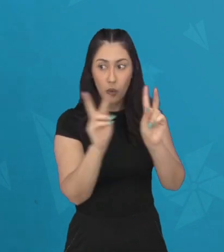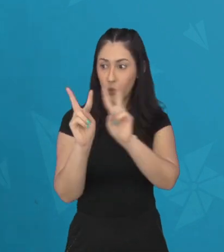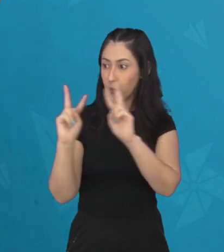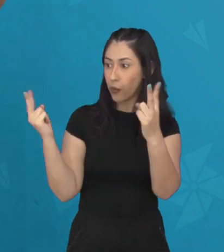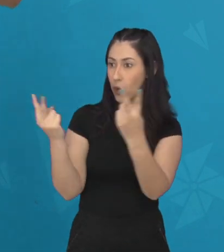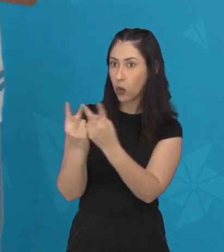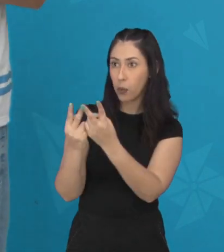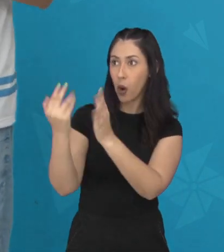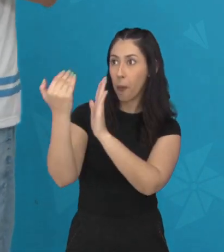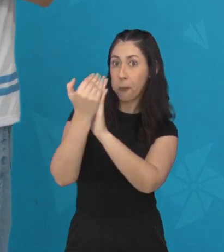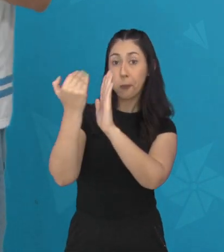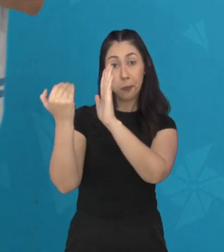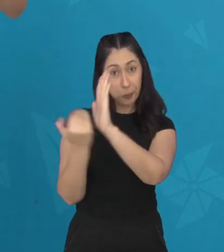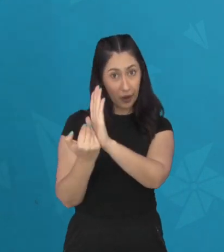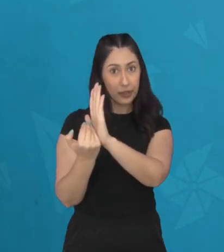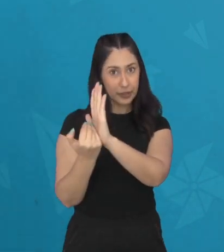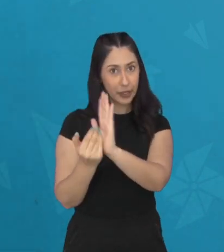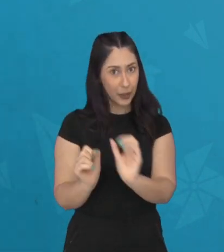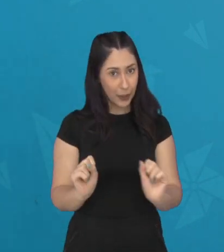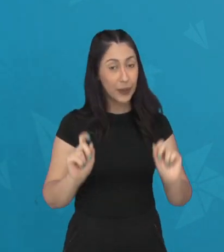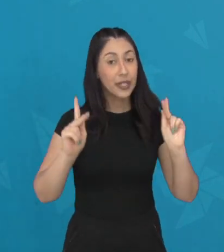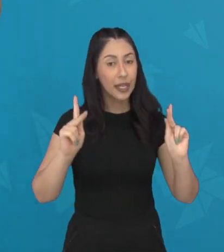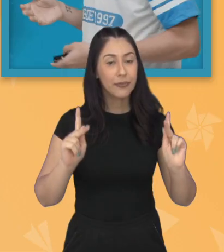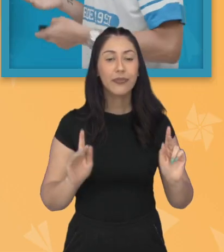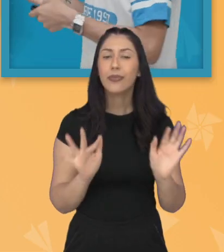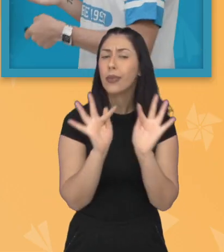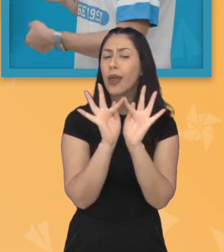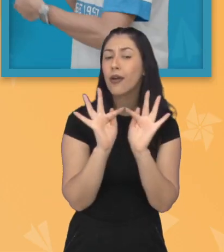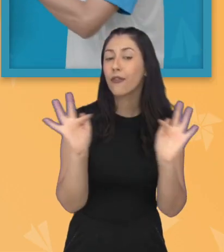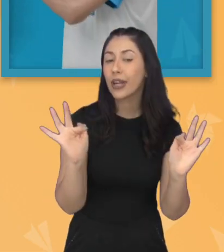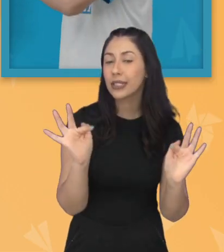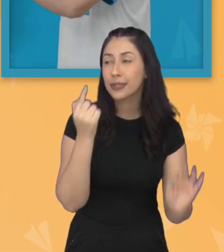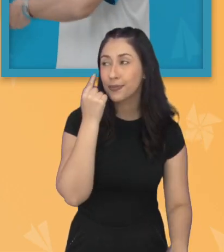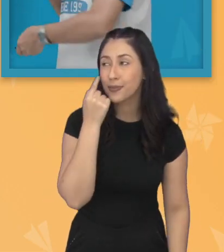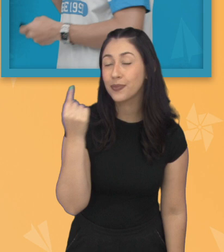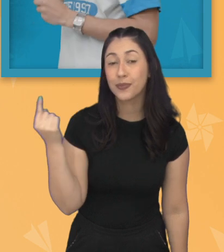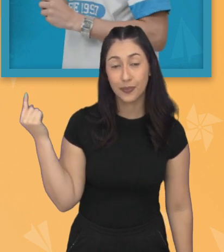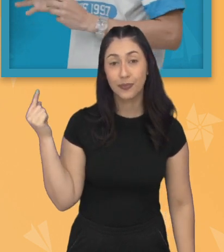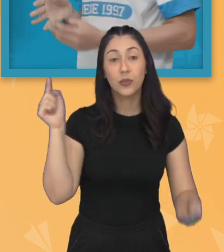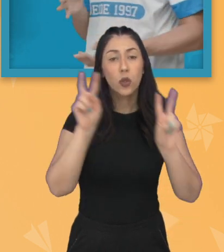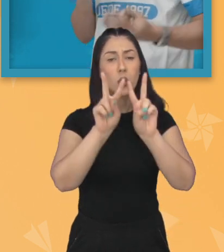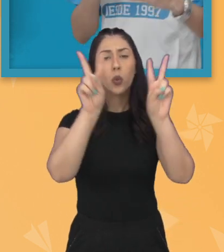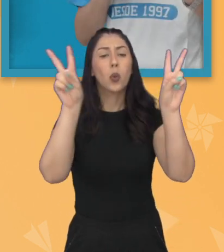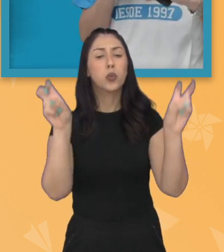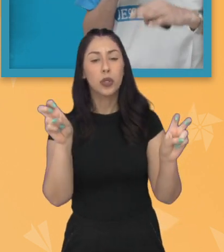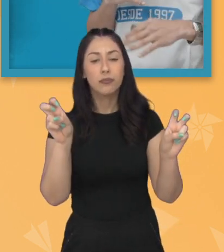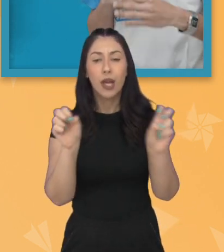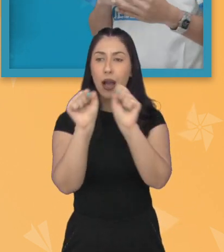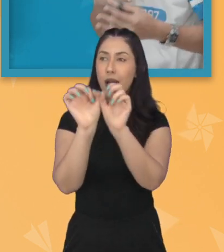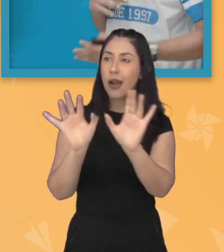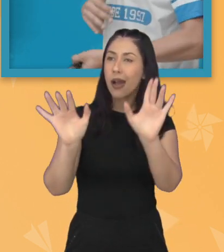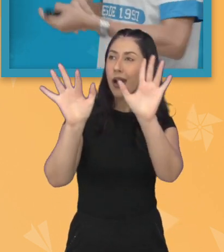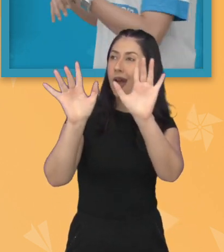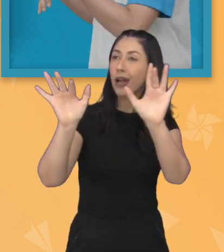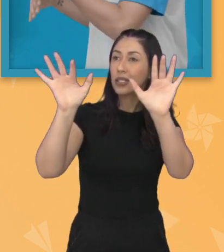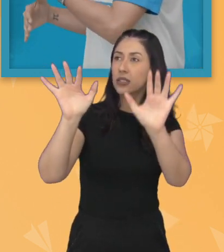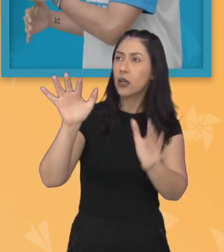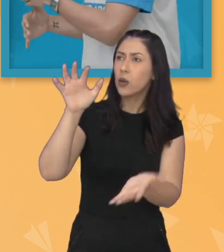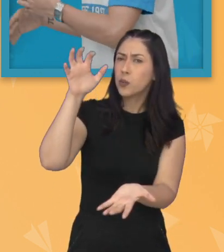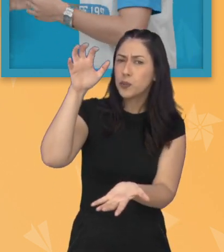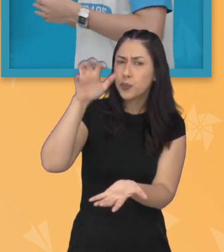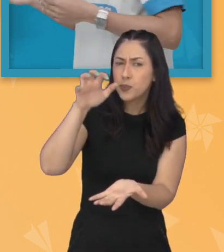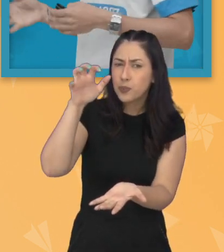E a frase que vai enunciar essa lei, né, ajudar a elucidar ela, é assim, abre aspas, gases nas mesmas condições de pressão